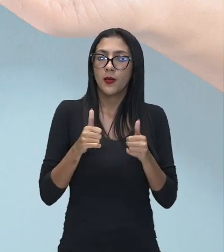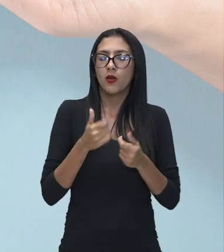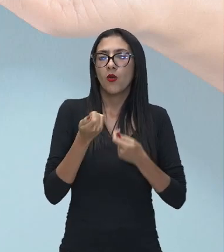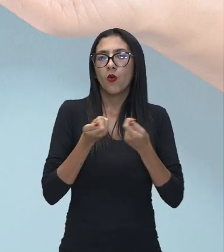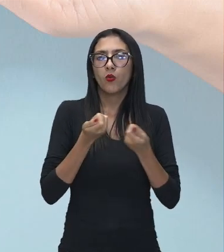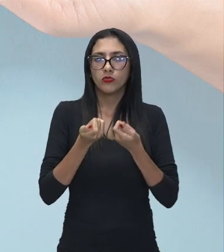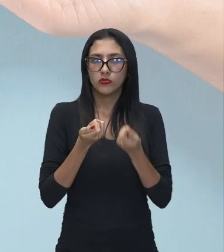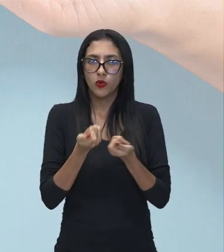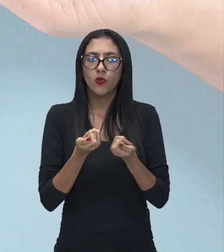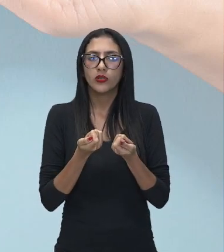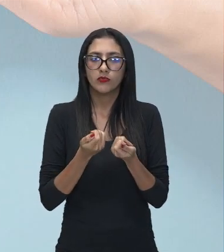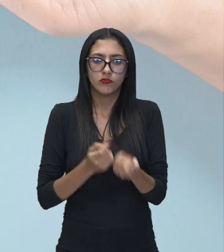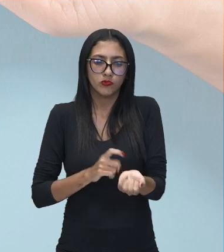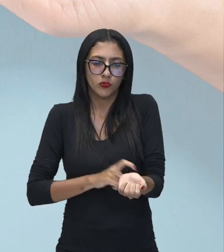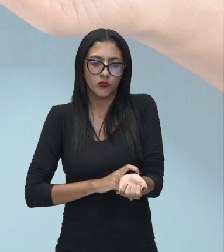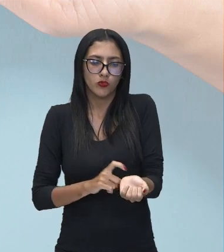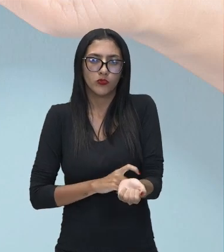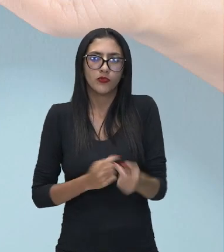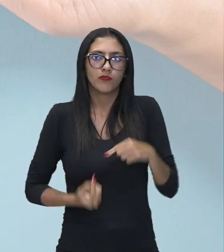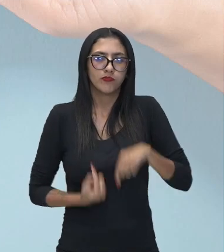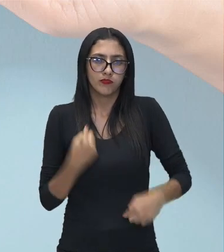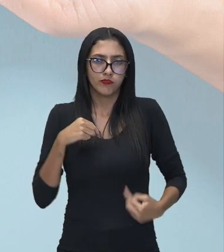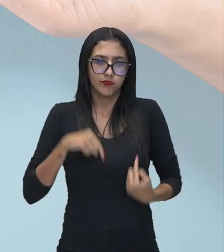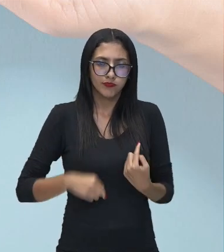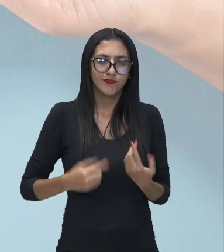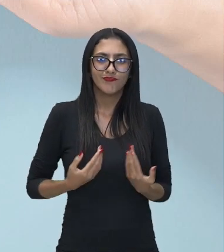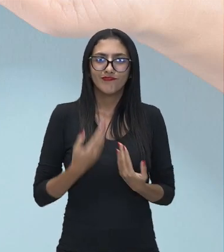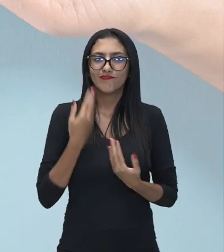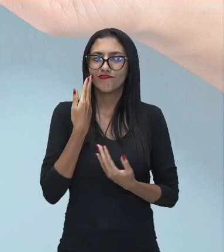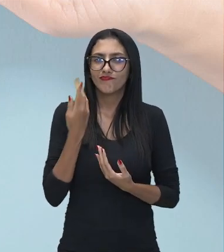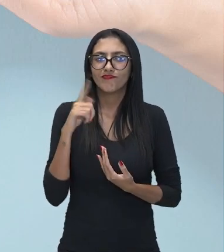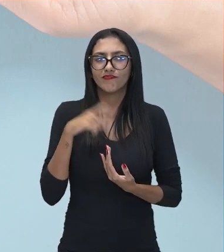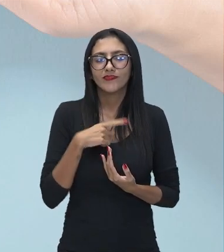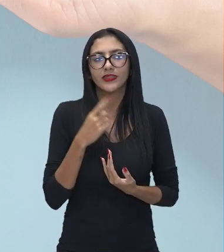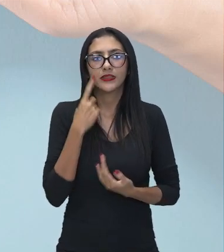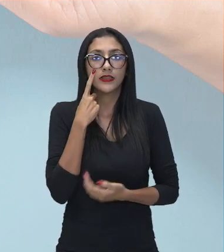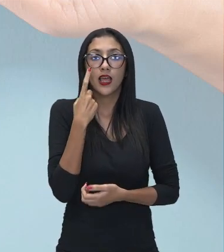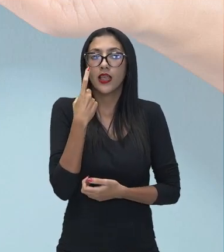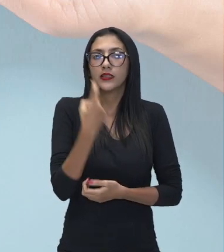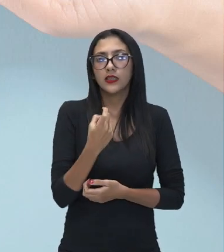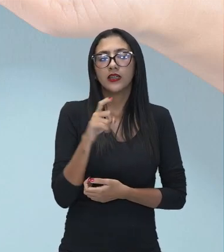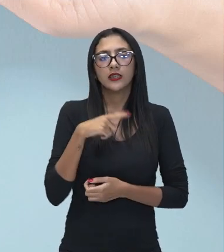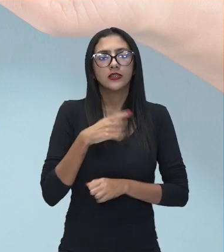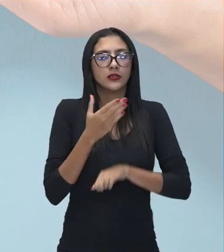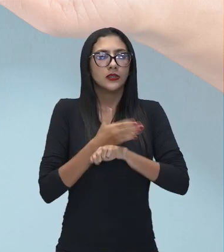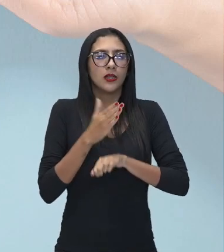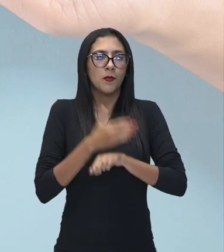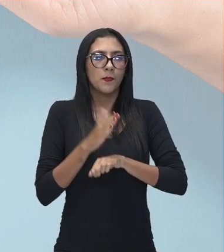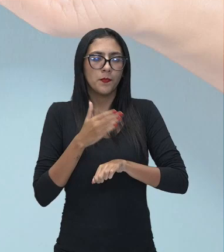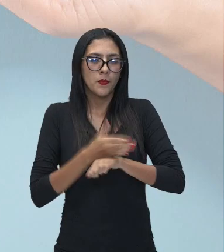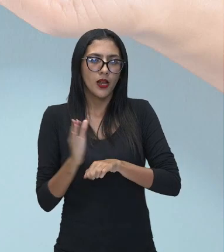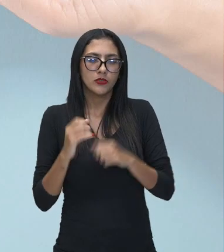controle glicêmico. Então, olha só como é interessante, né, a ação da atividade física em cima